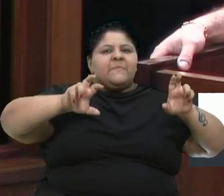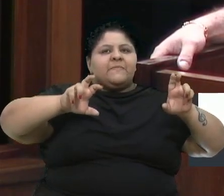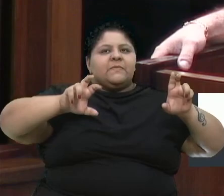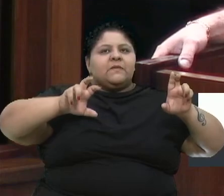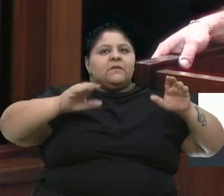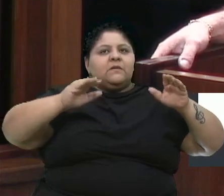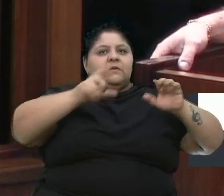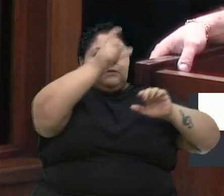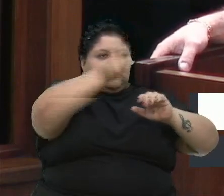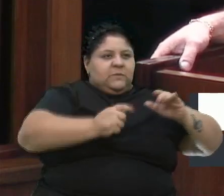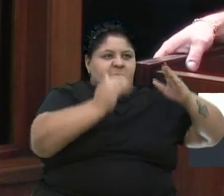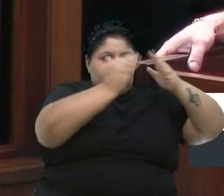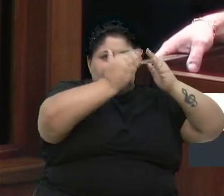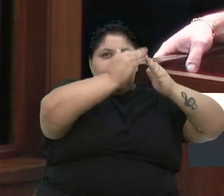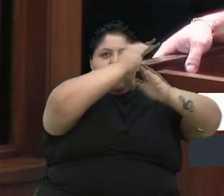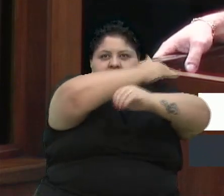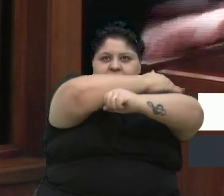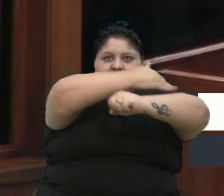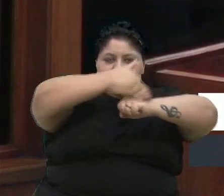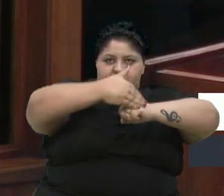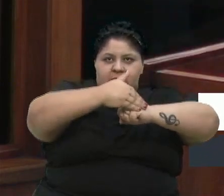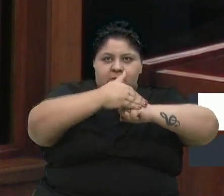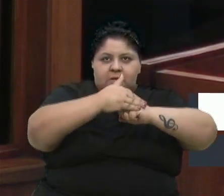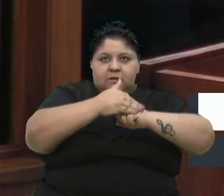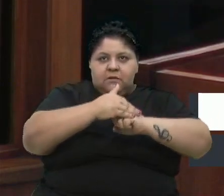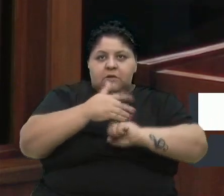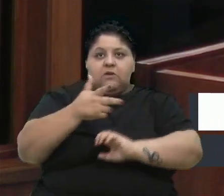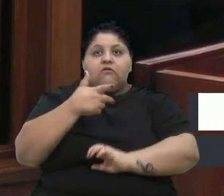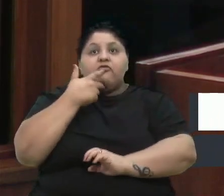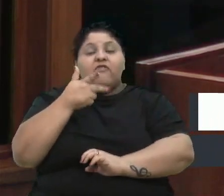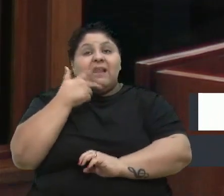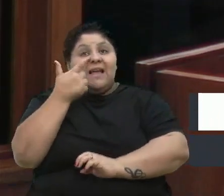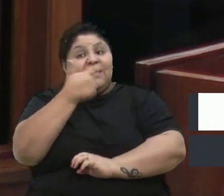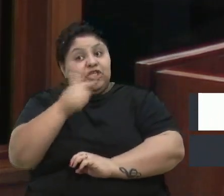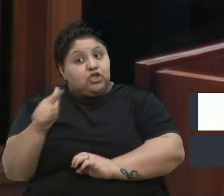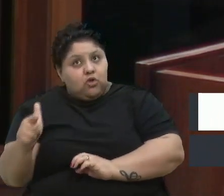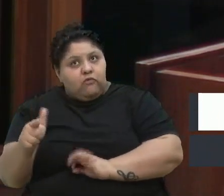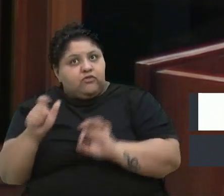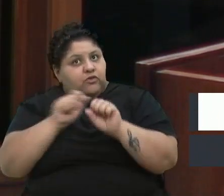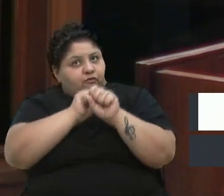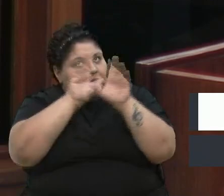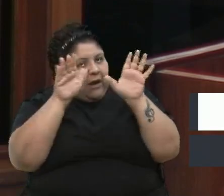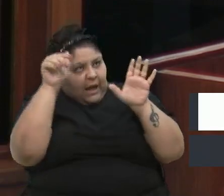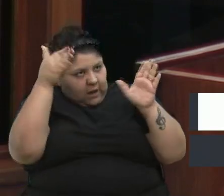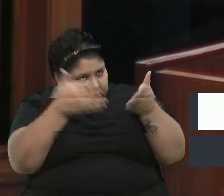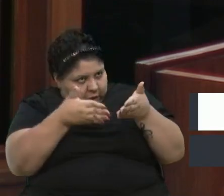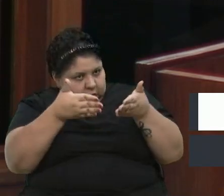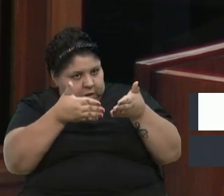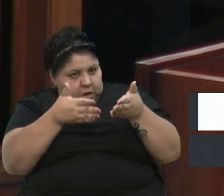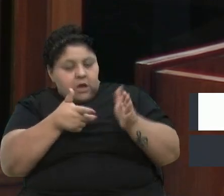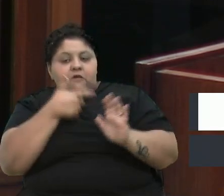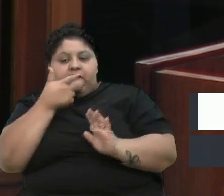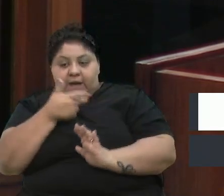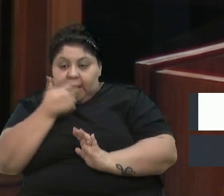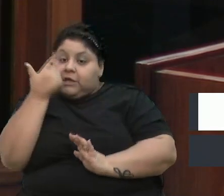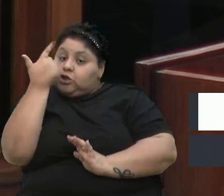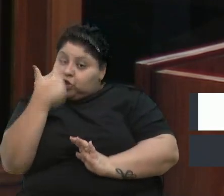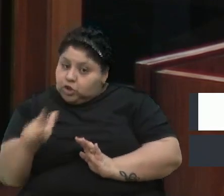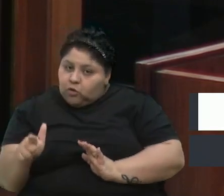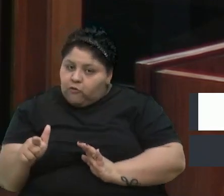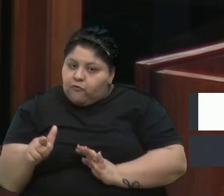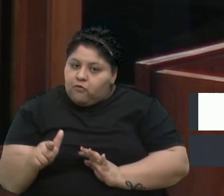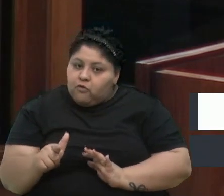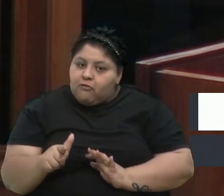moradores em situação de rua, vou repetir, se não ficou claro aos vereadores aqui, eu vou repetir.